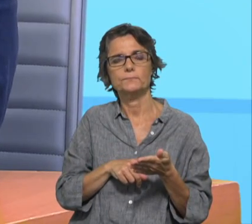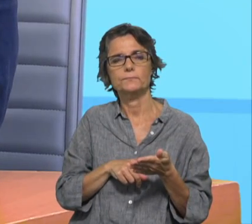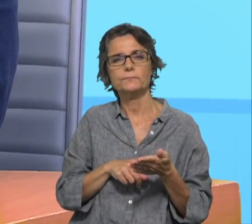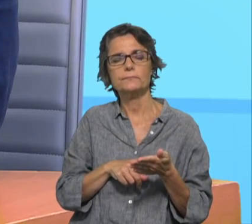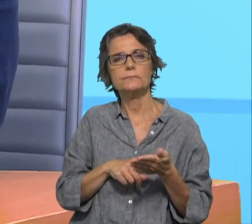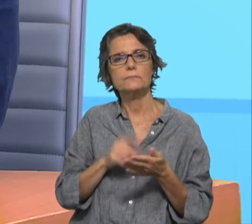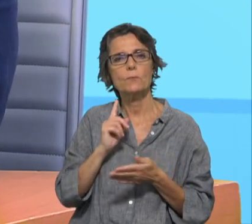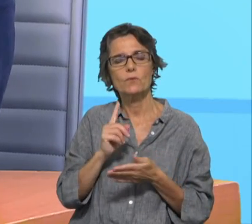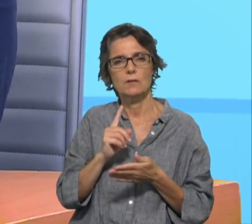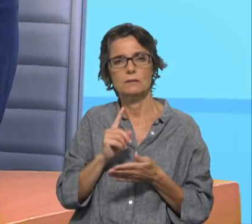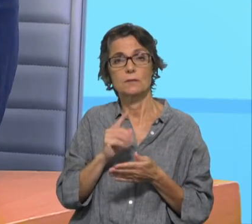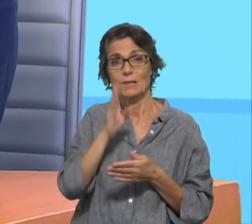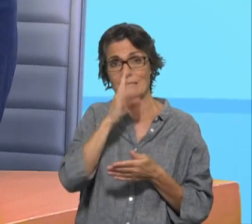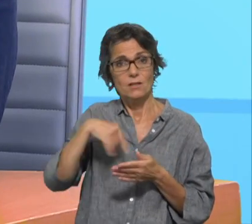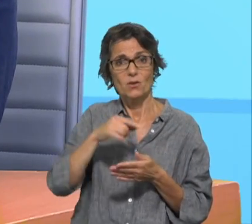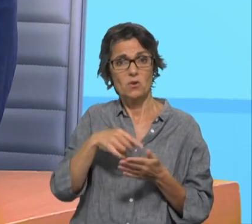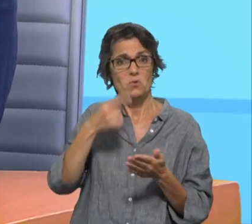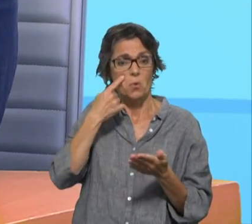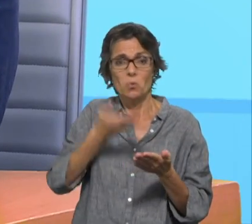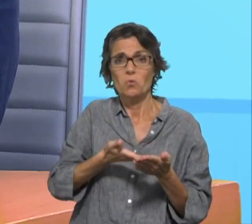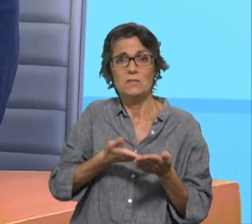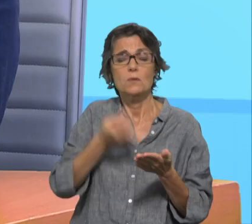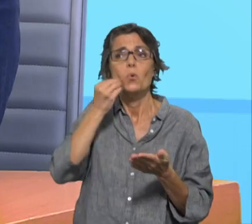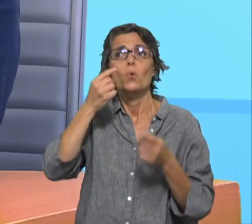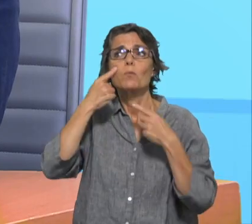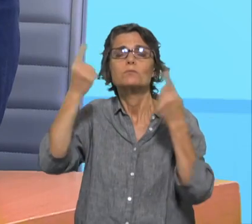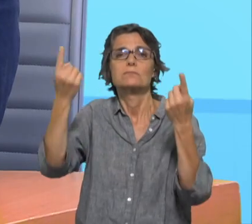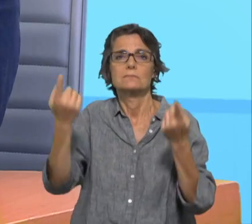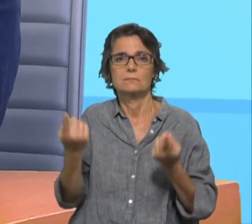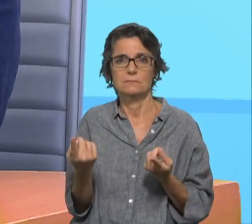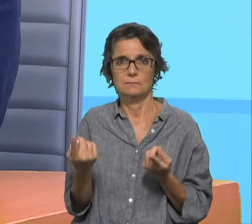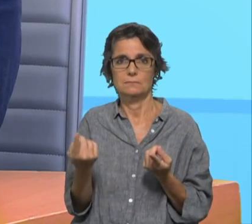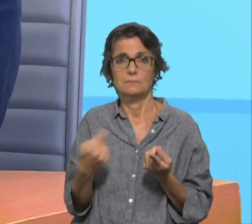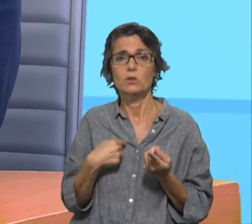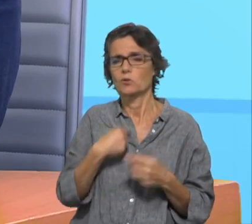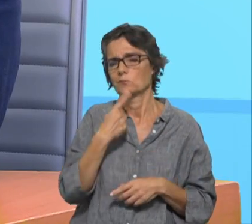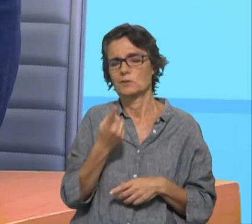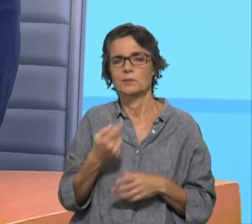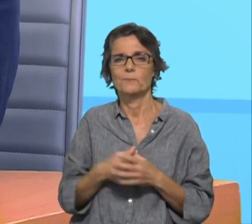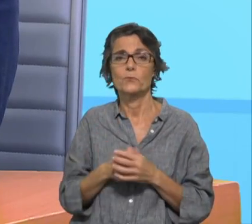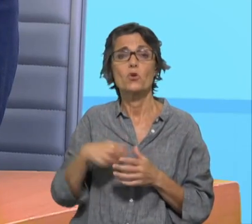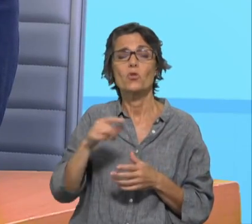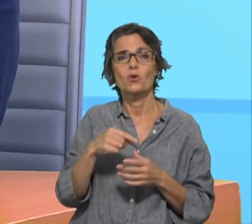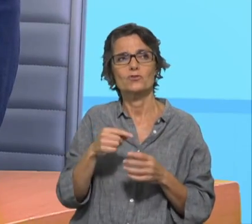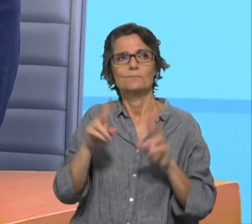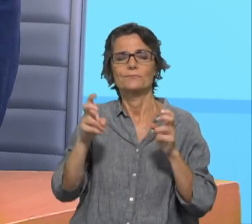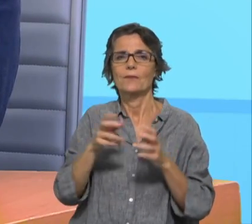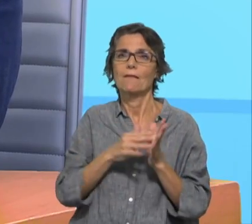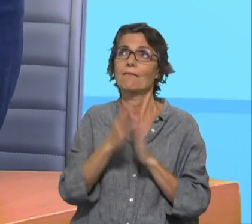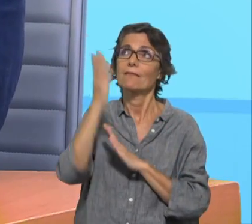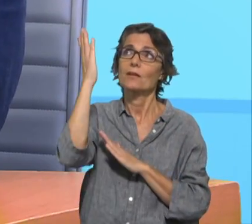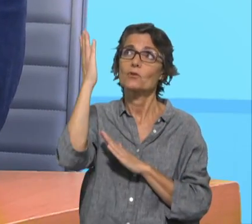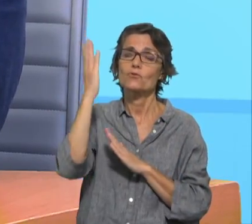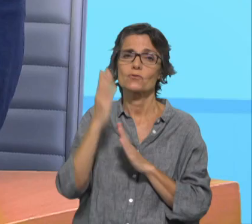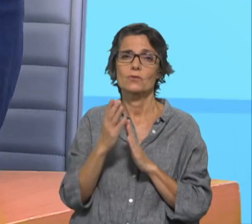necessariamente não permitir que ela seja anunciada. Eu muitas vezes digo, falamos muito pouco de Deus porque Deus está muito